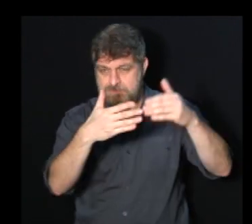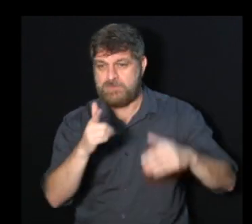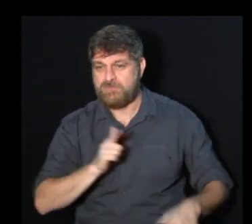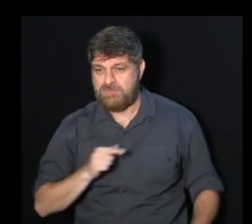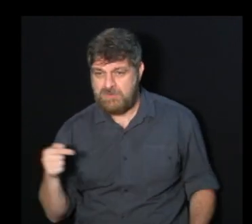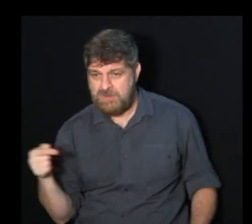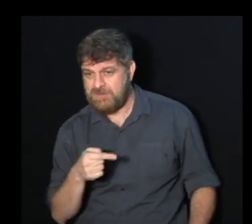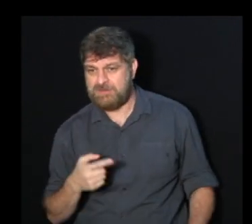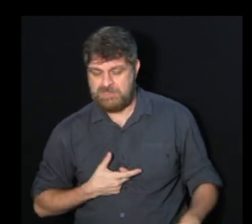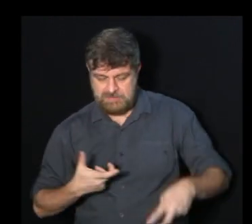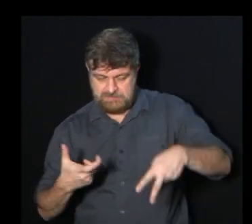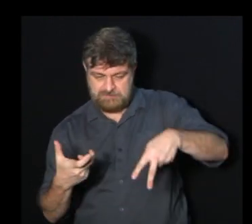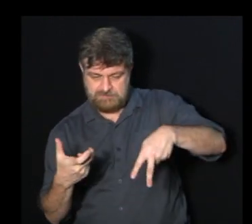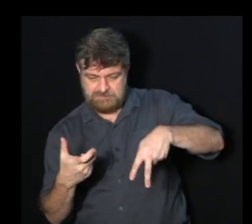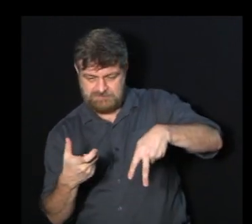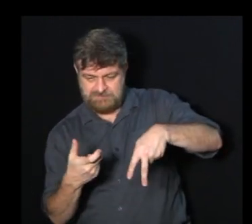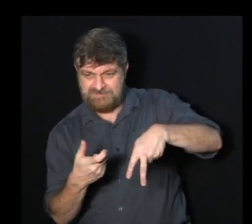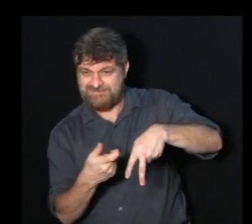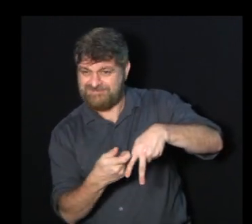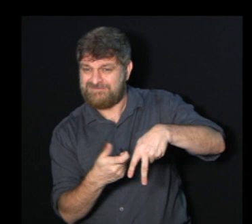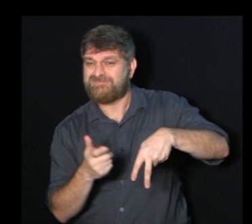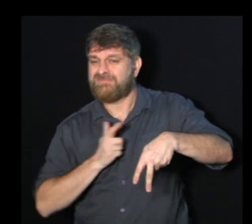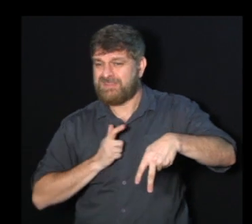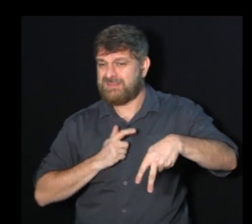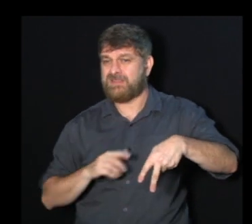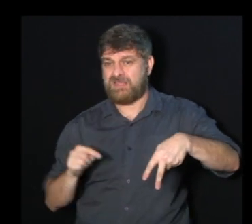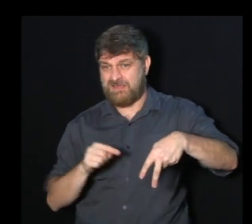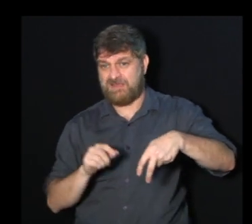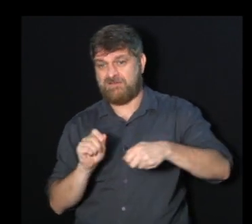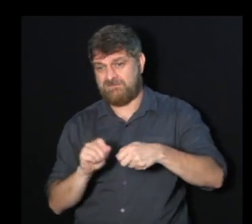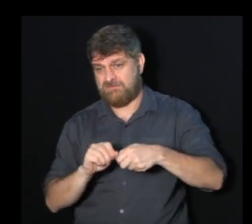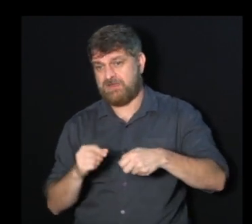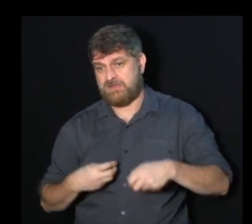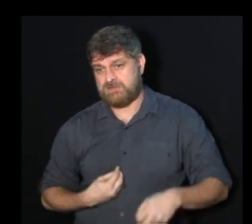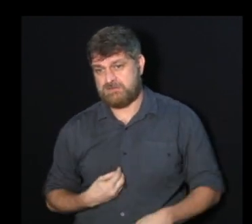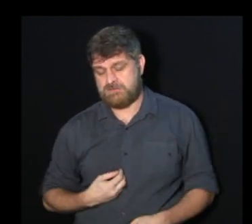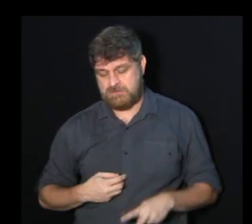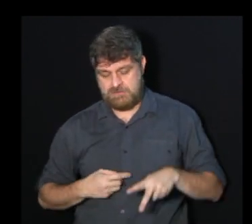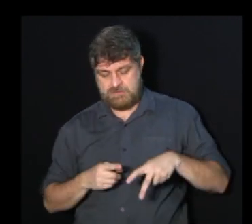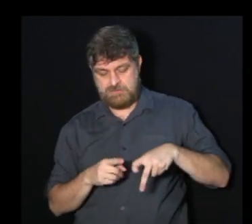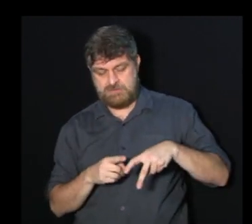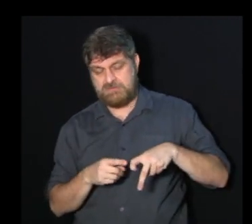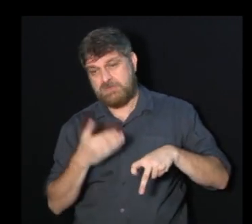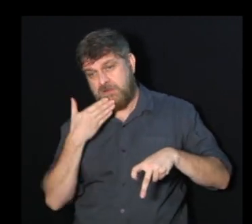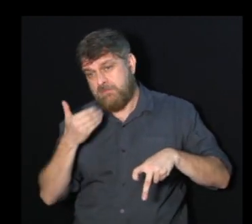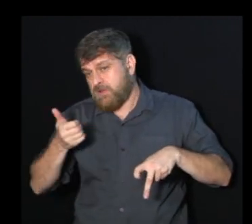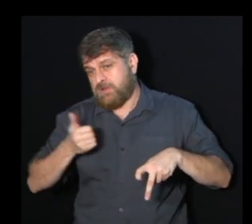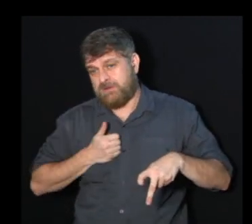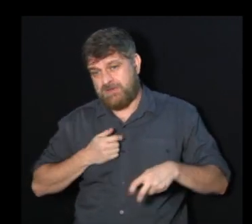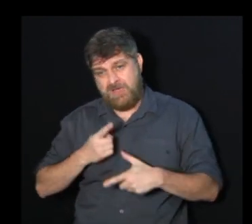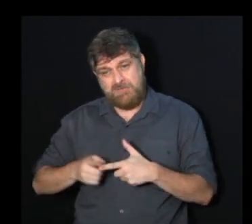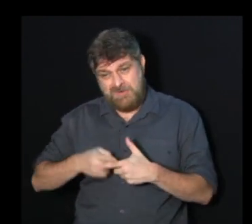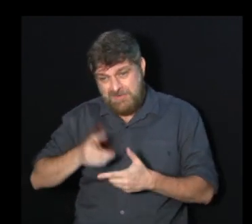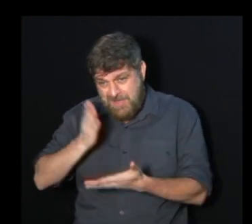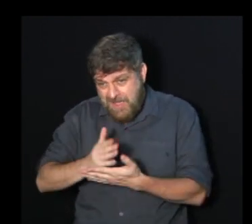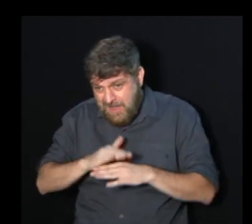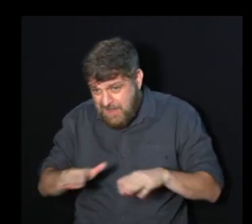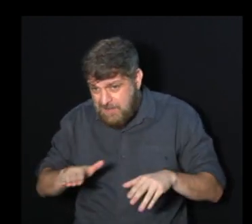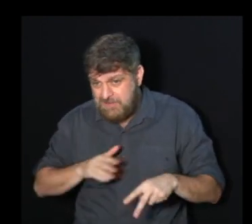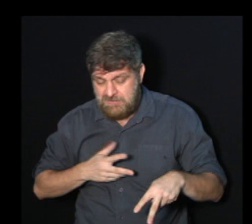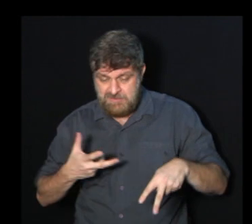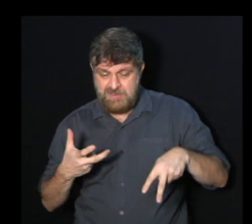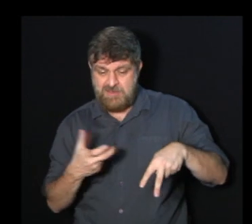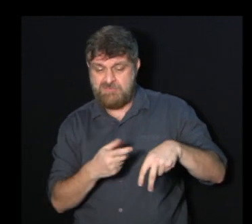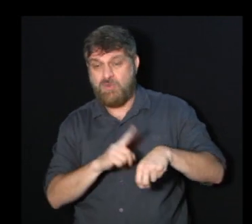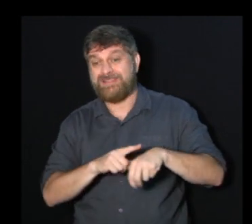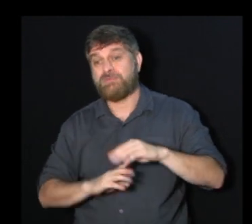ácido hialurônico, tem alguns medicamentos que dão uma sobrevida no seu joelho, mas não é a solução, é só um paliativo,